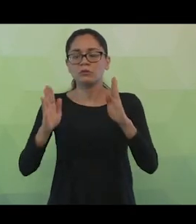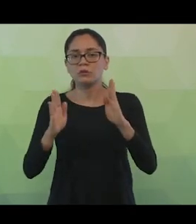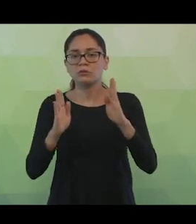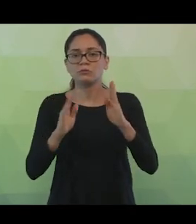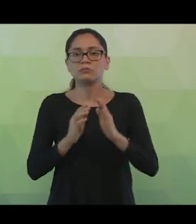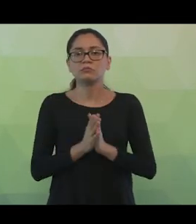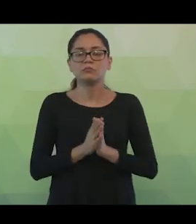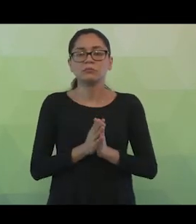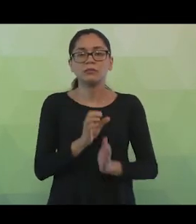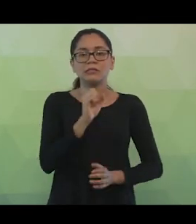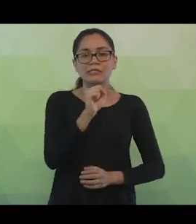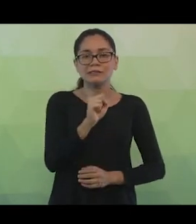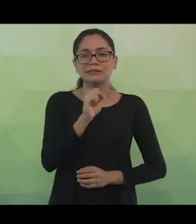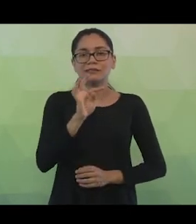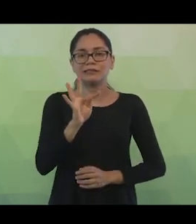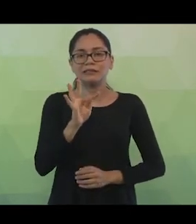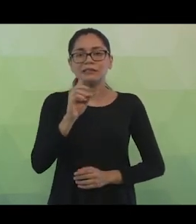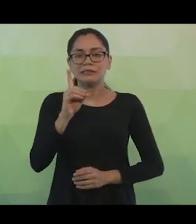caso